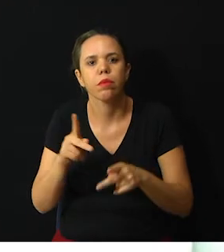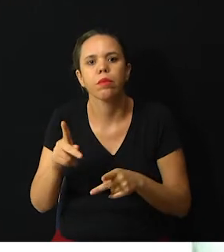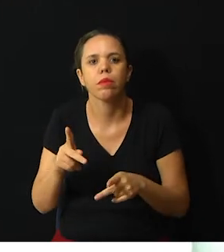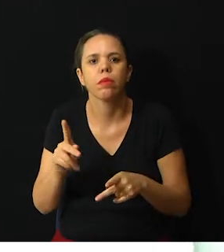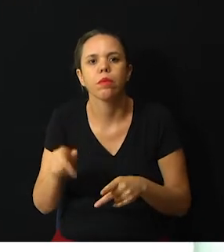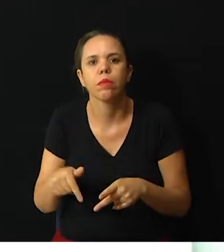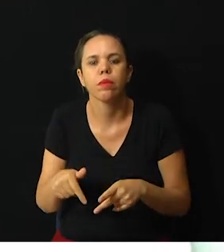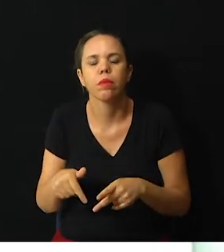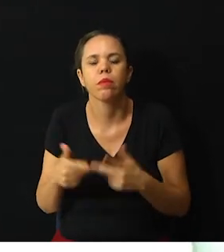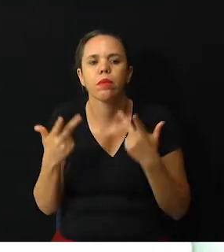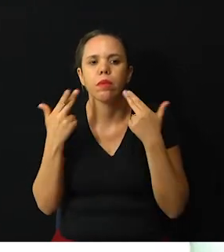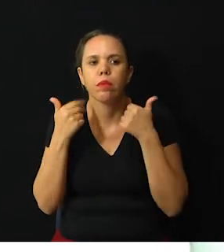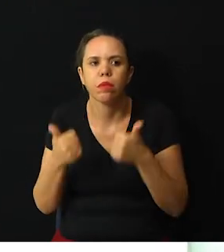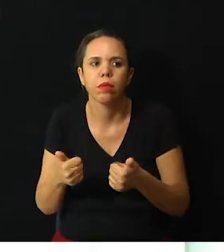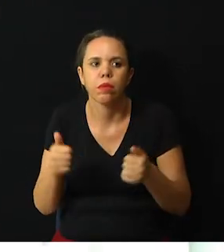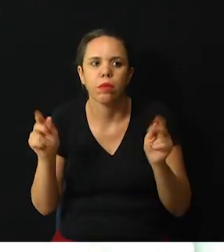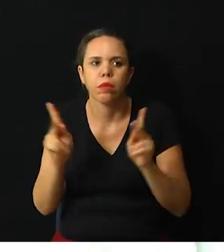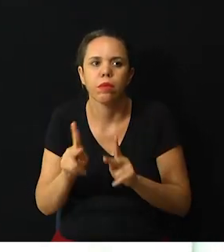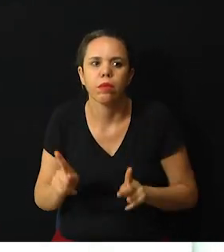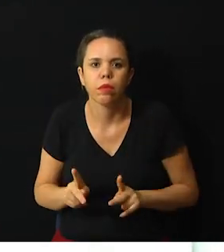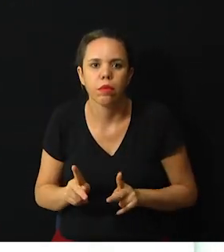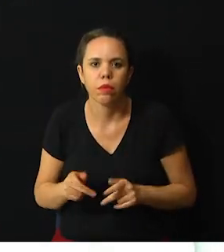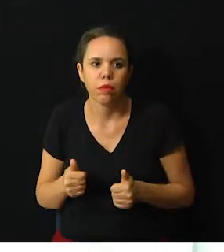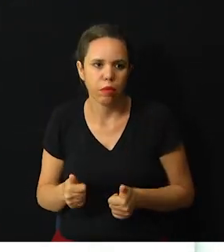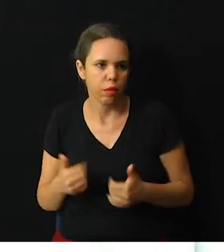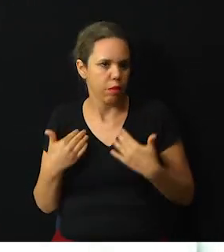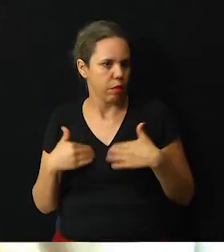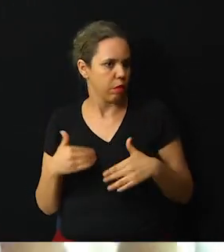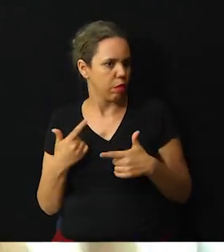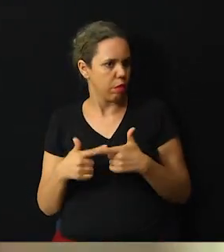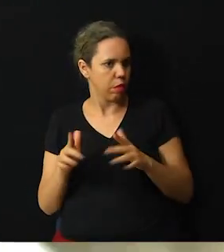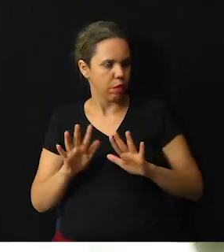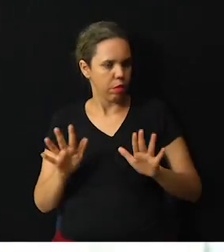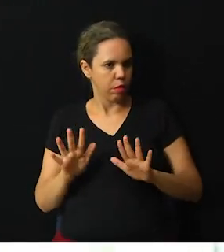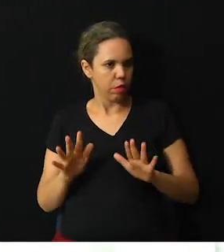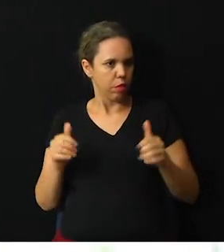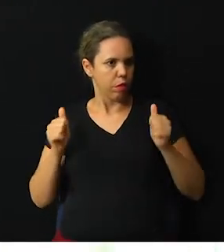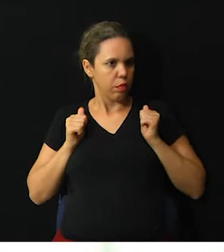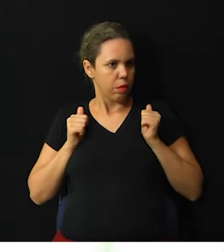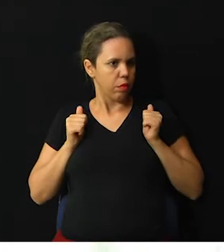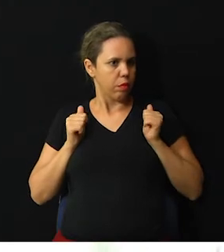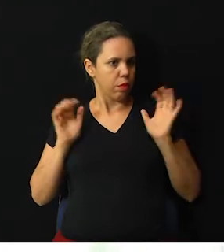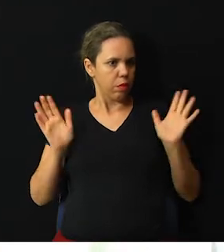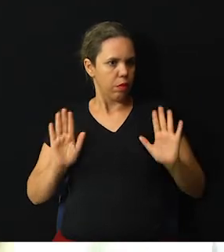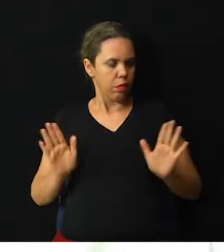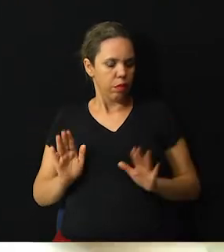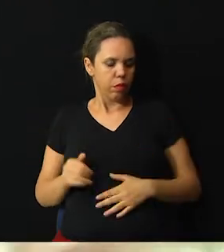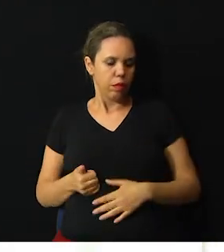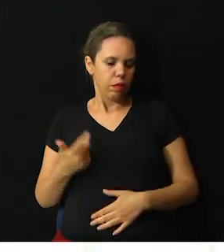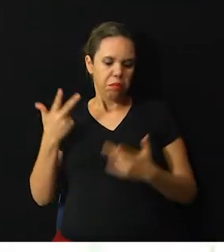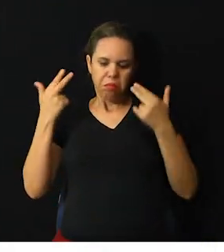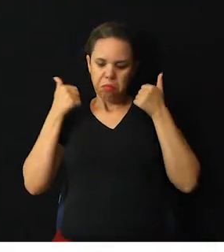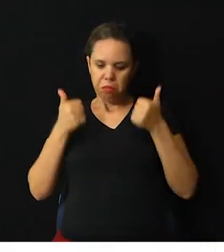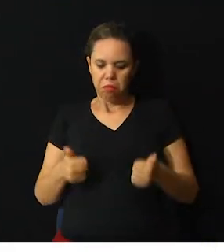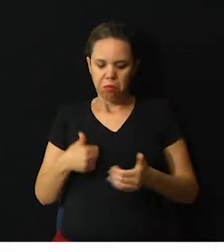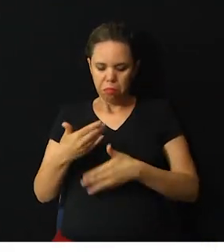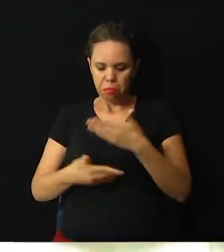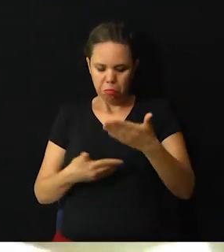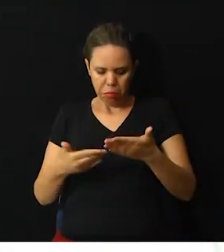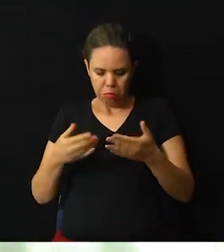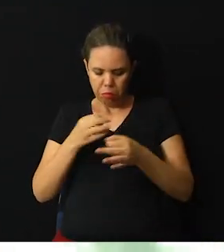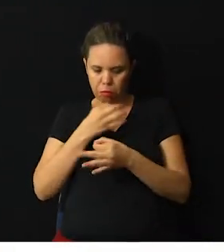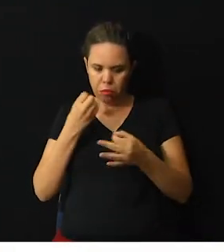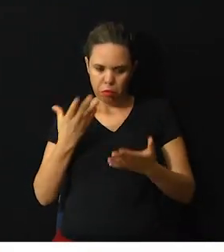dessa pessoa seja um dia a dia de paz, né? Assim, não paz de ficar de pasmaceira, né? Paz de uma